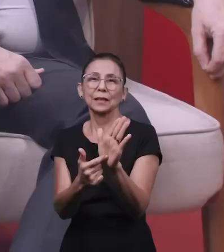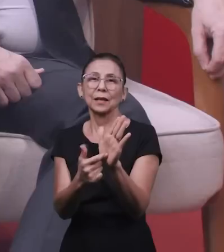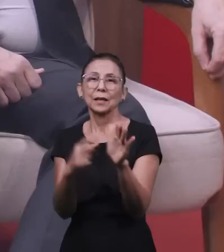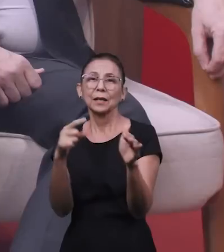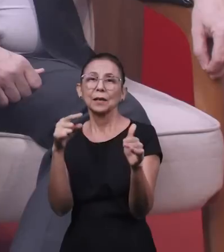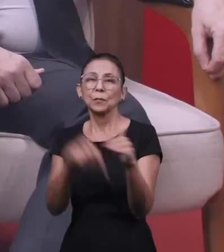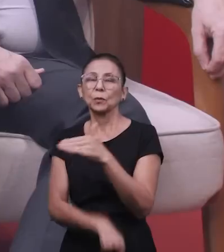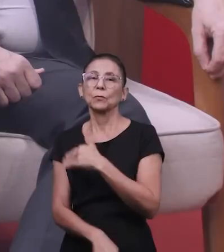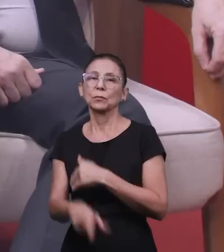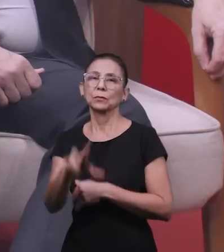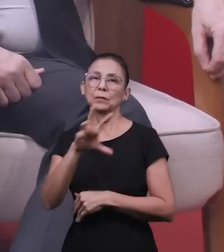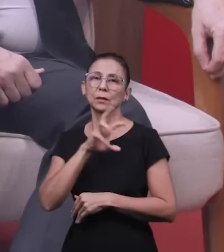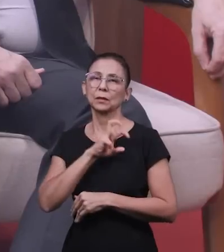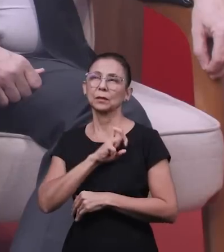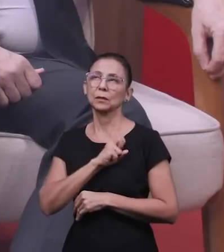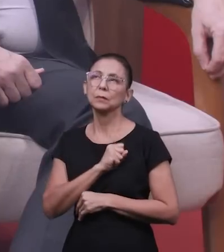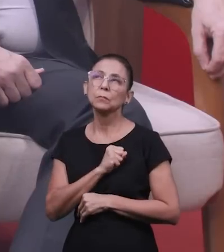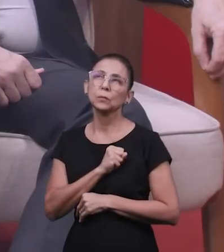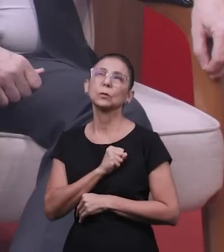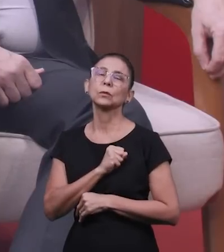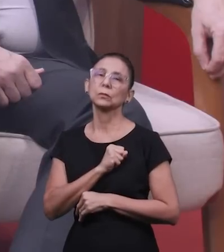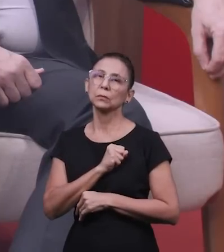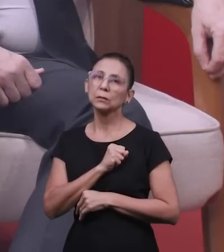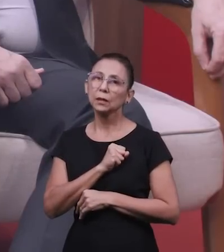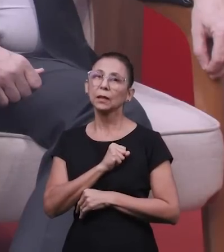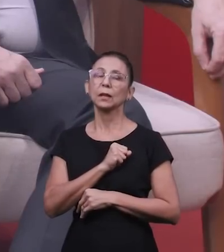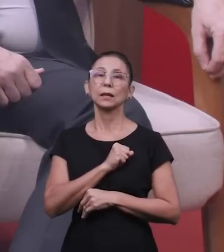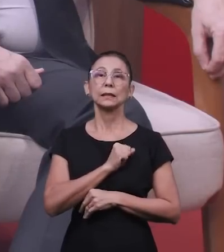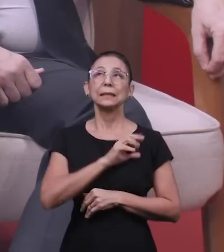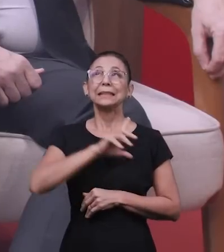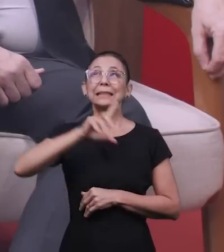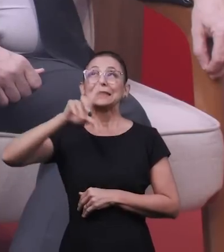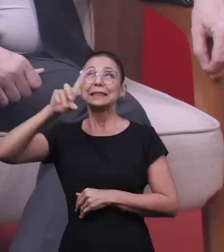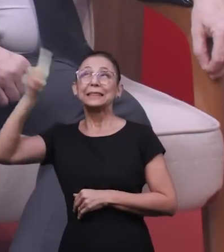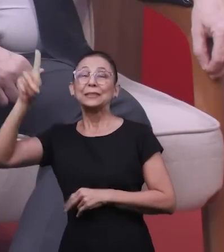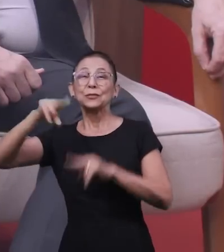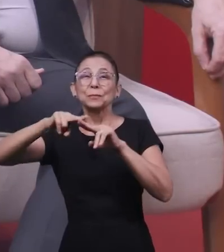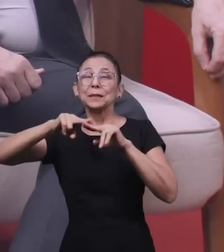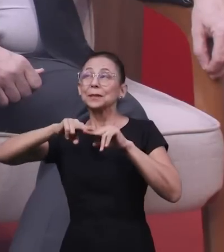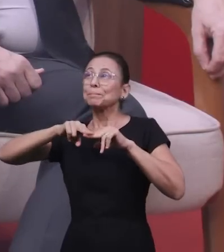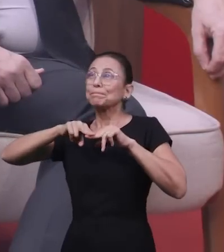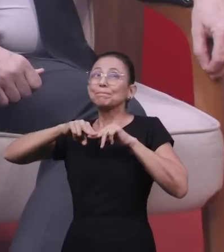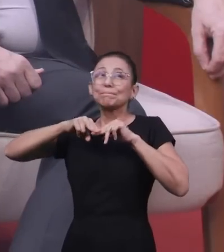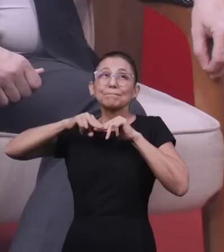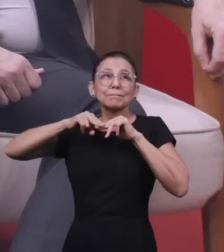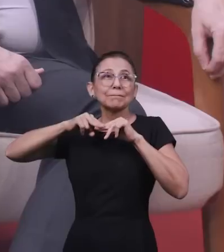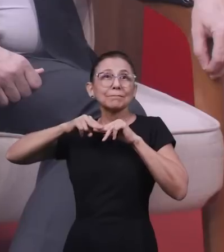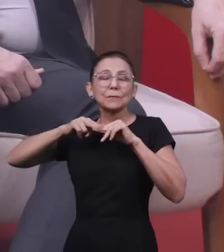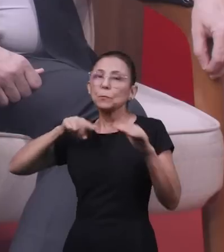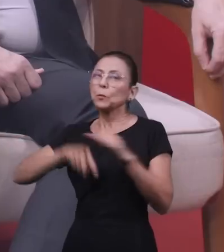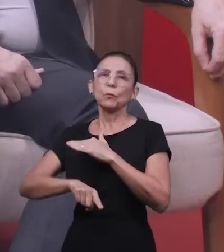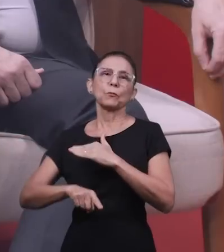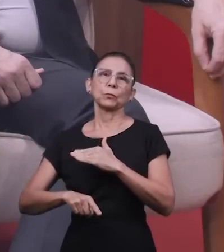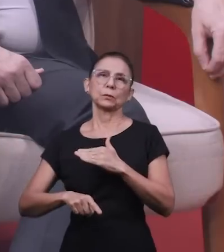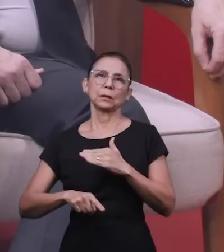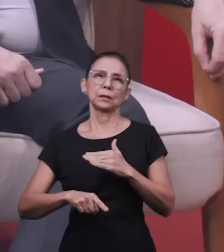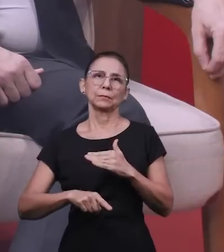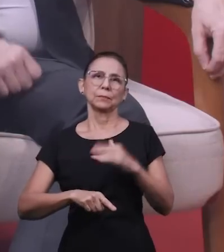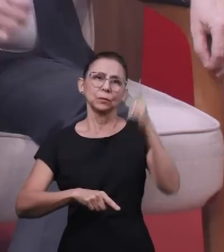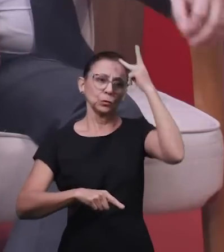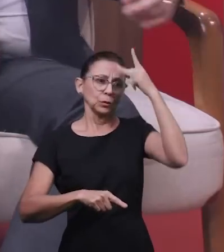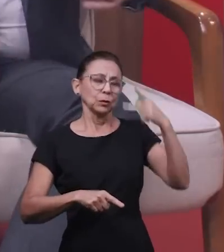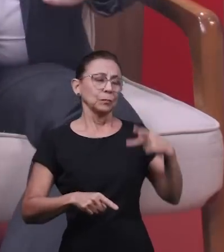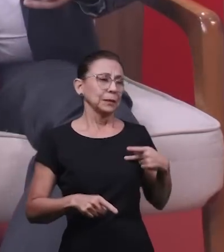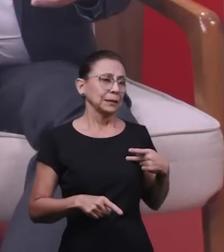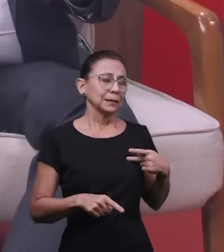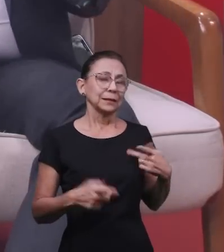Espírito Santo inspirou o apóstolo João a escrever: Deus amou o mundo de tal maneira. Que amor